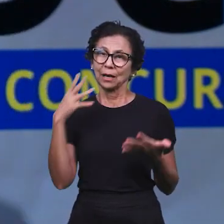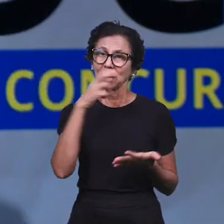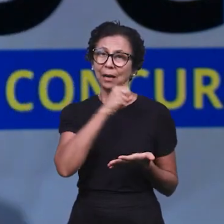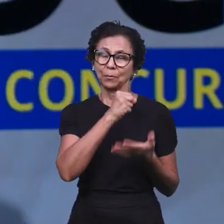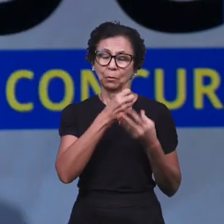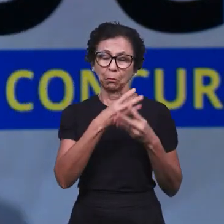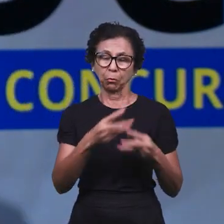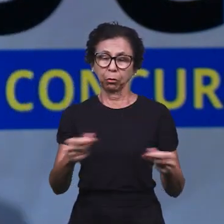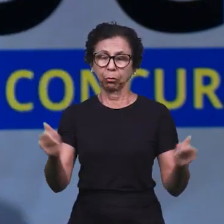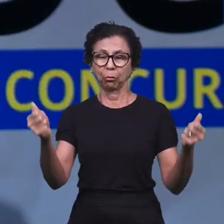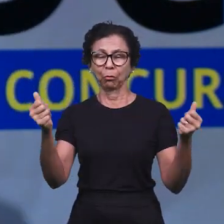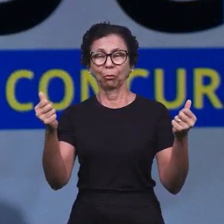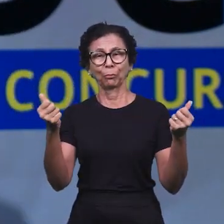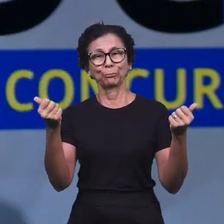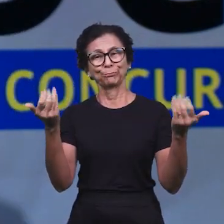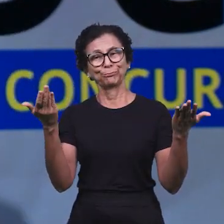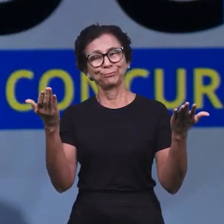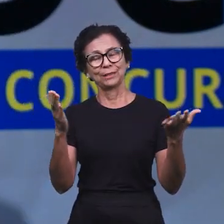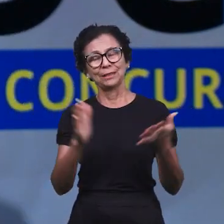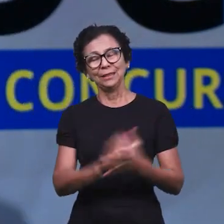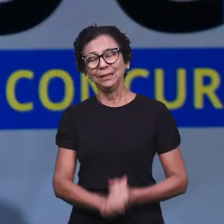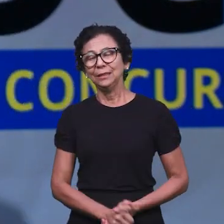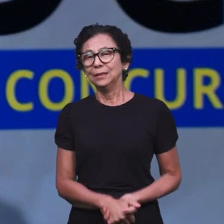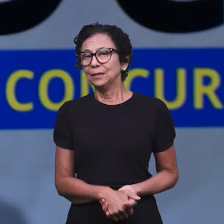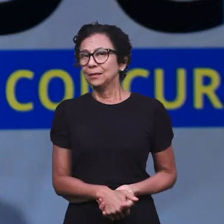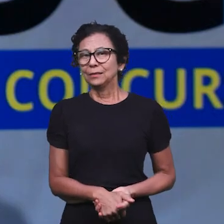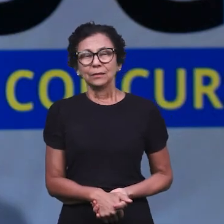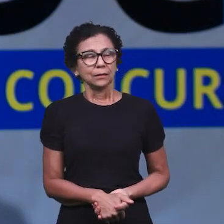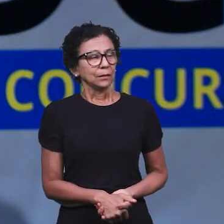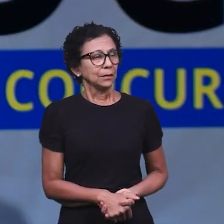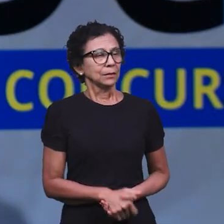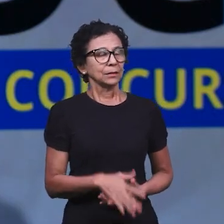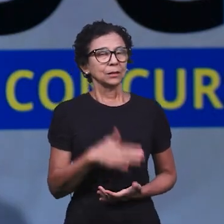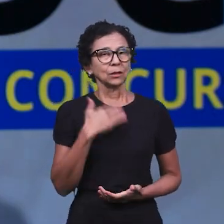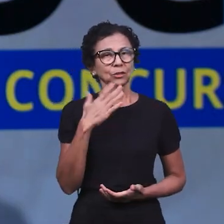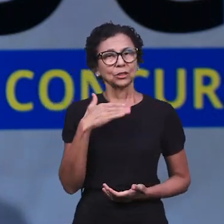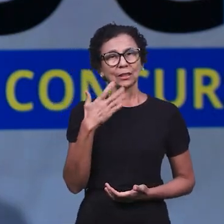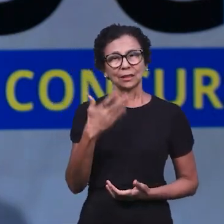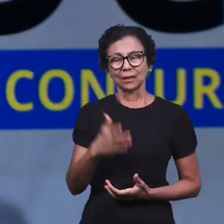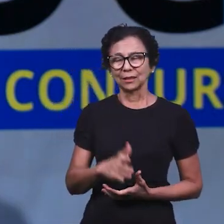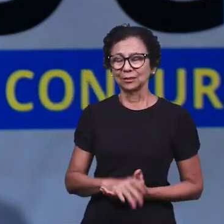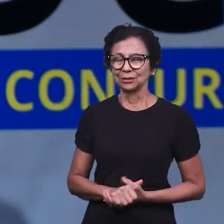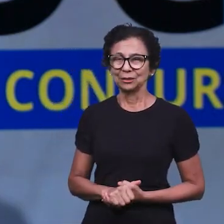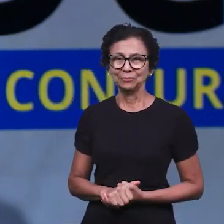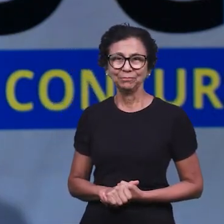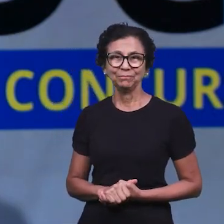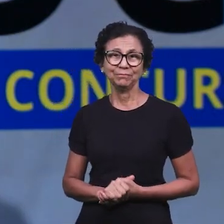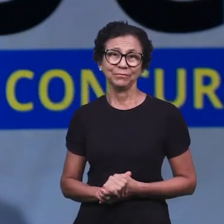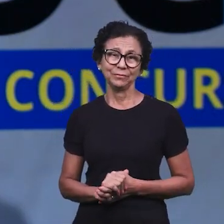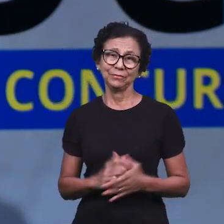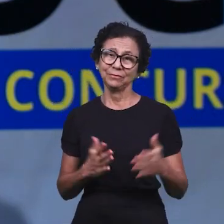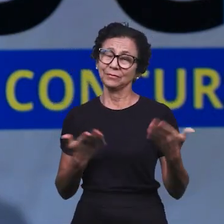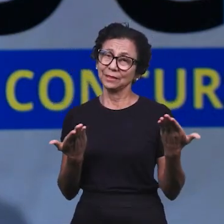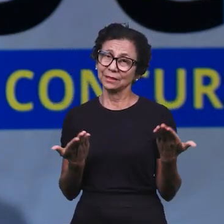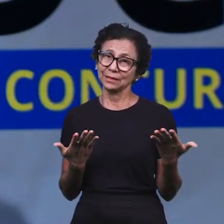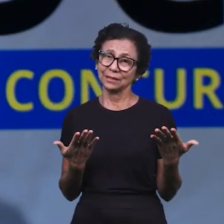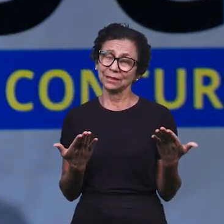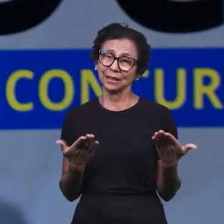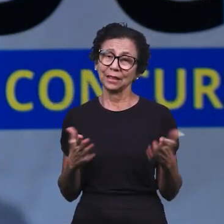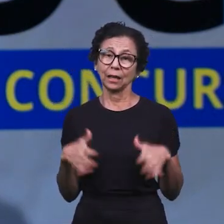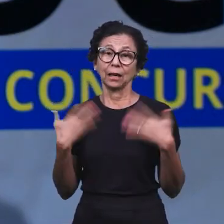rapidinho. Não vai ser essa empolgação do começo que vai fazer você ser aprovado.